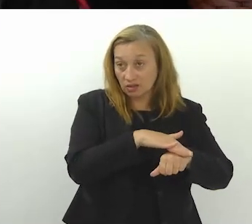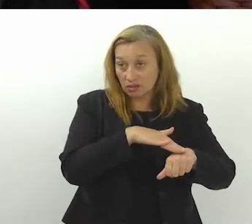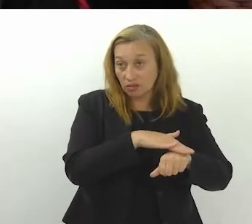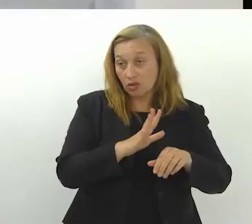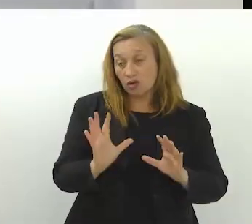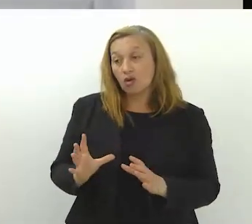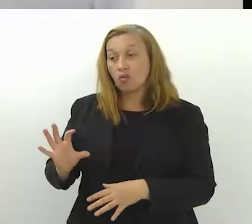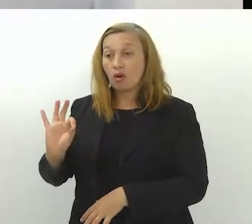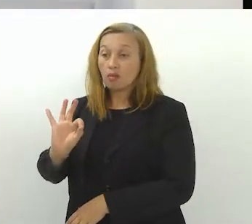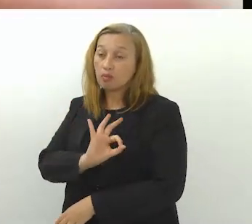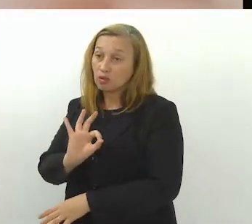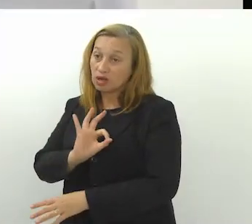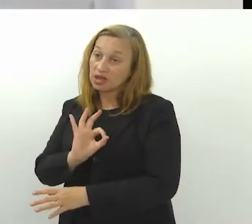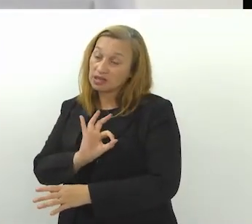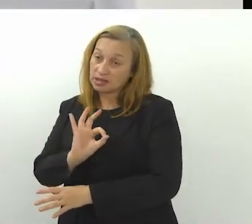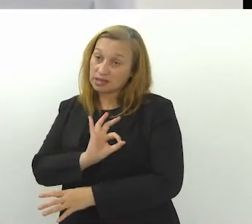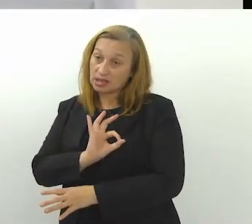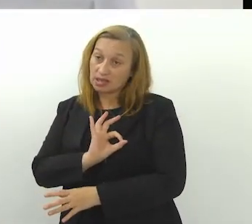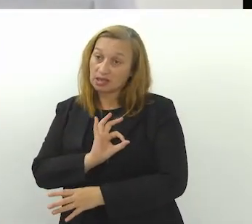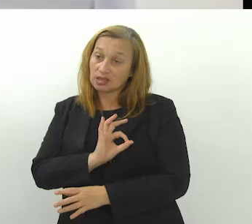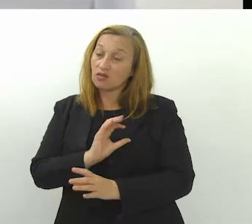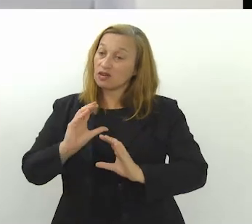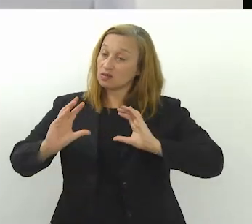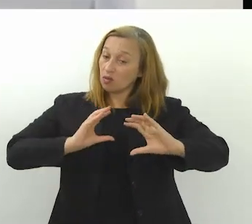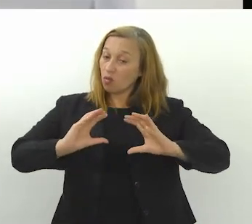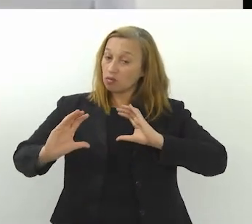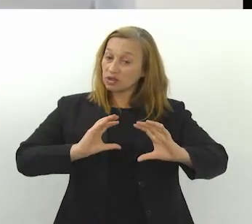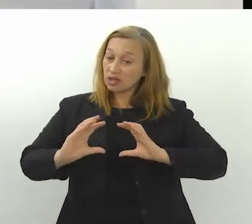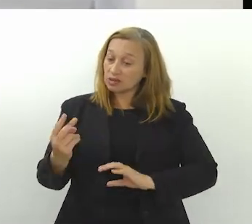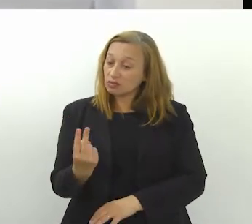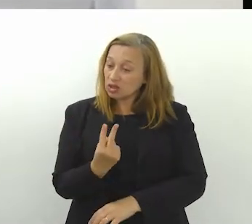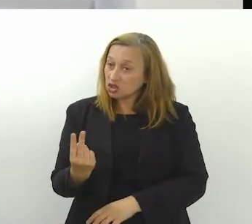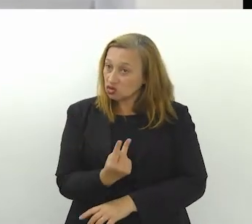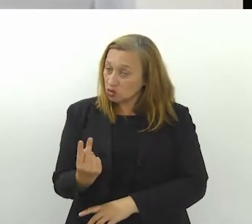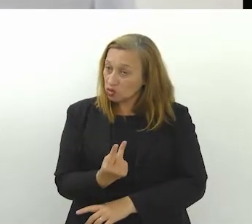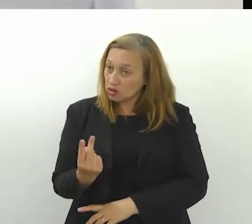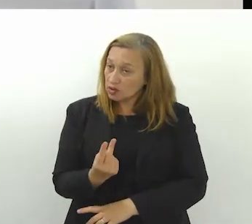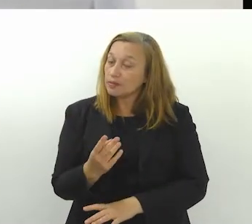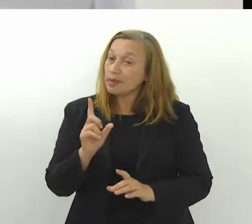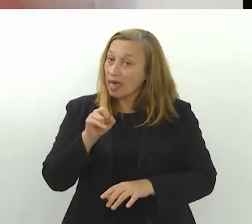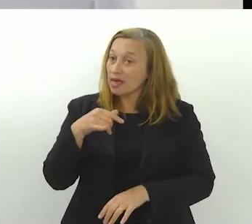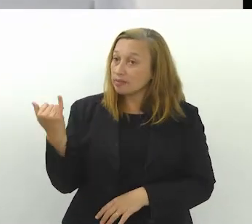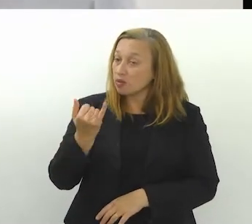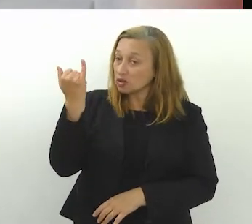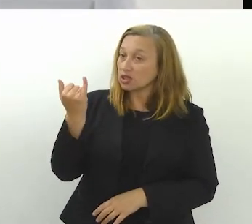também fazem a mediação com os próprios clubes, muitas vezes. Isso é importantíssimo, né, porque você